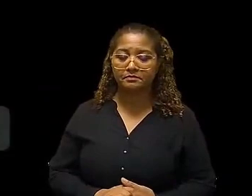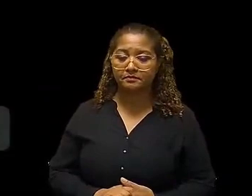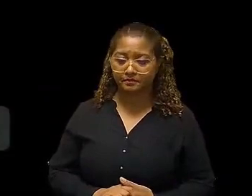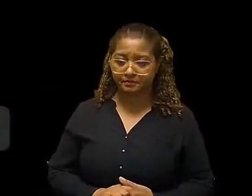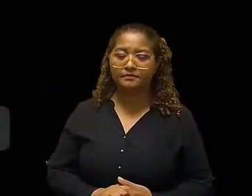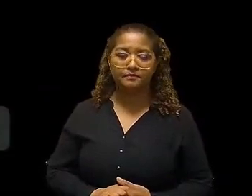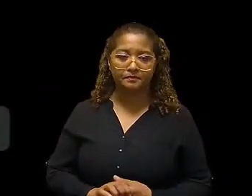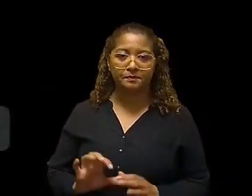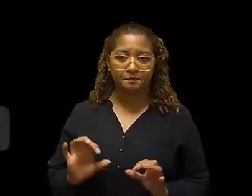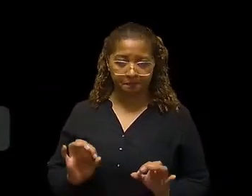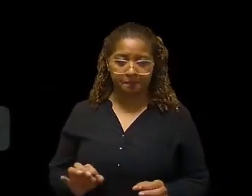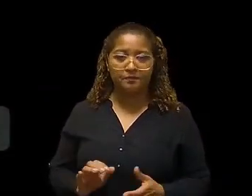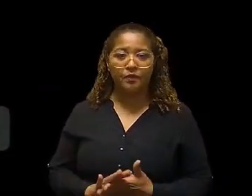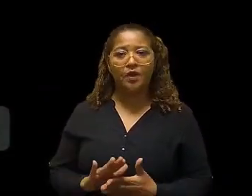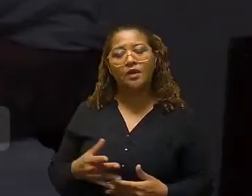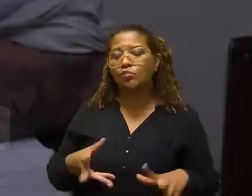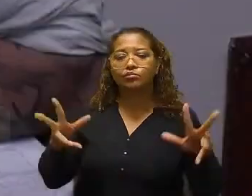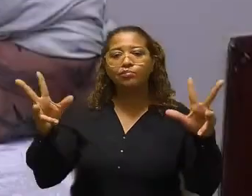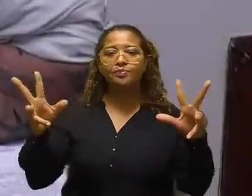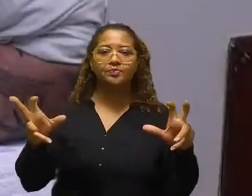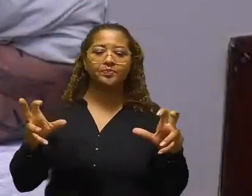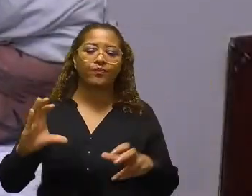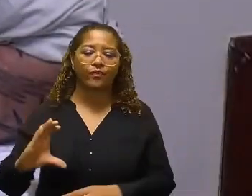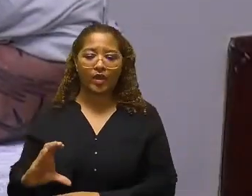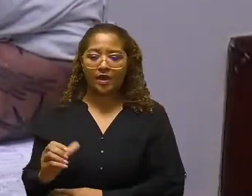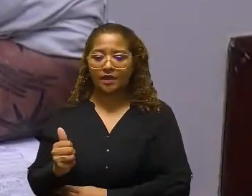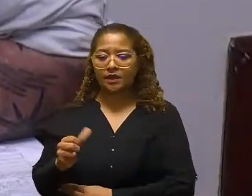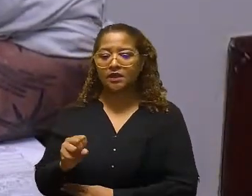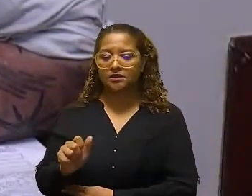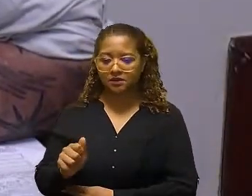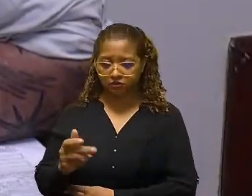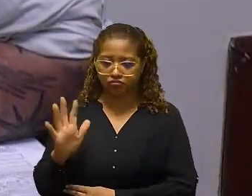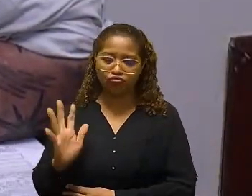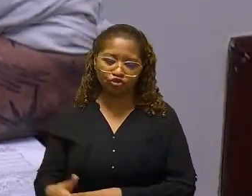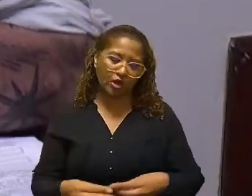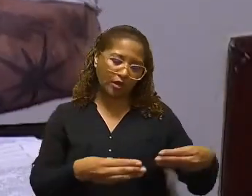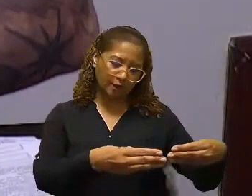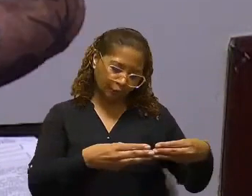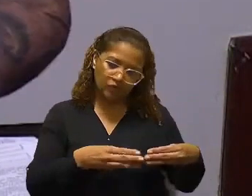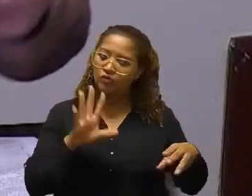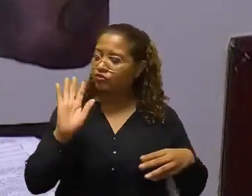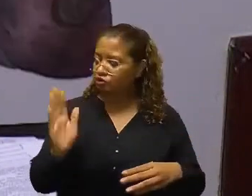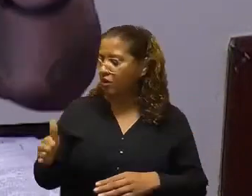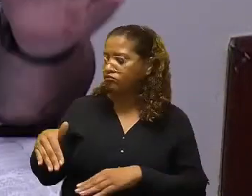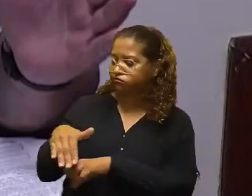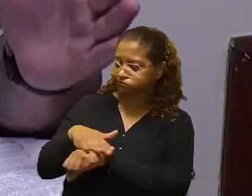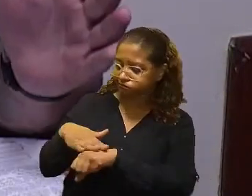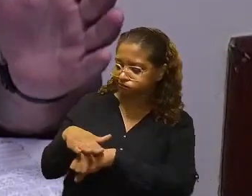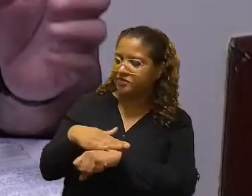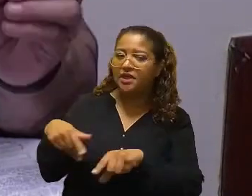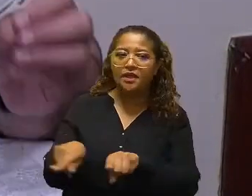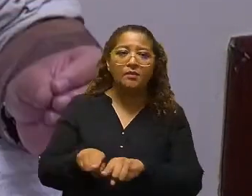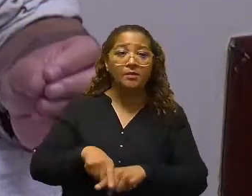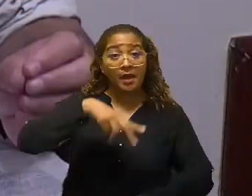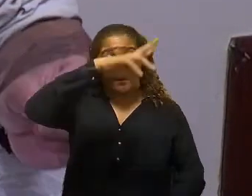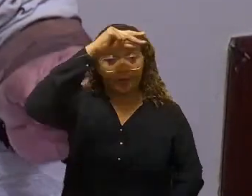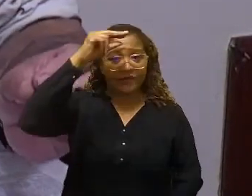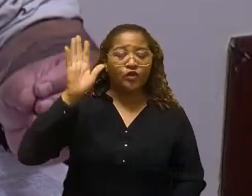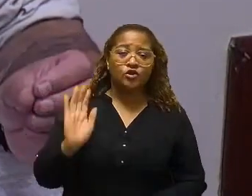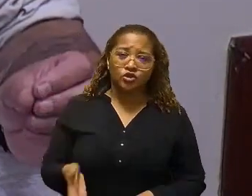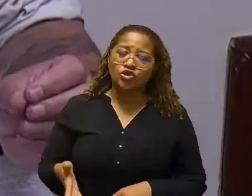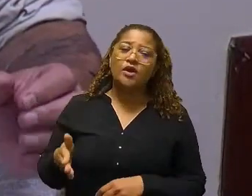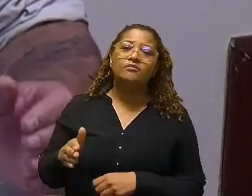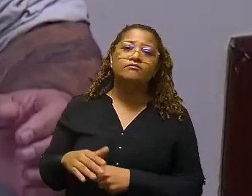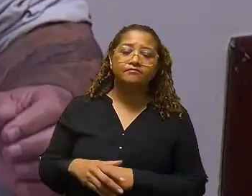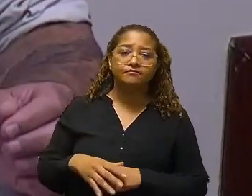Então, assim, ó, essa questão da Casan, foi feita a moção, foi feito contato, a prefeitura fez a parte dela, arrumando a